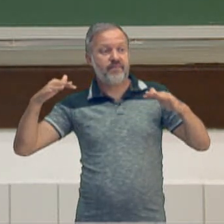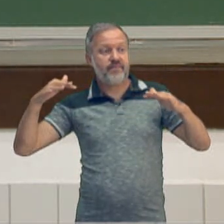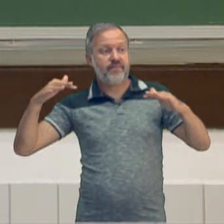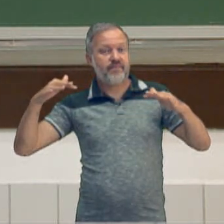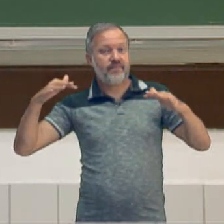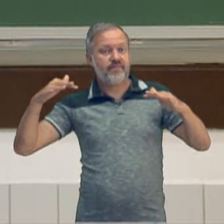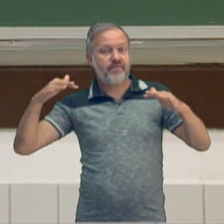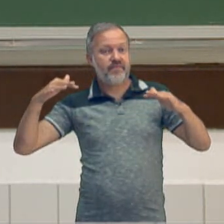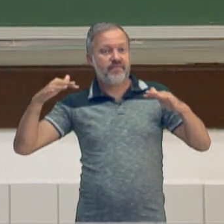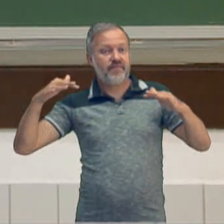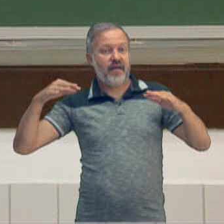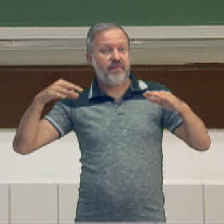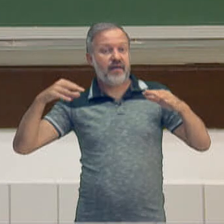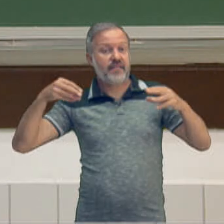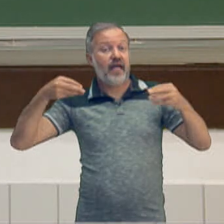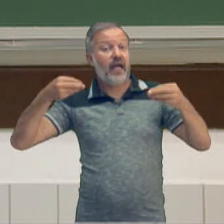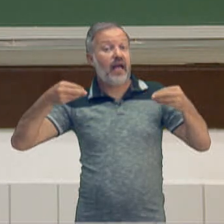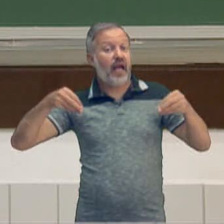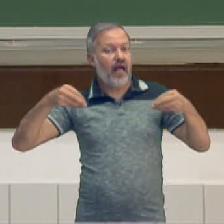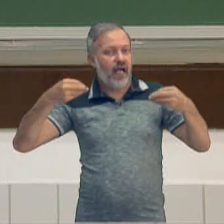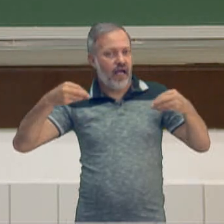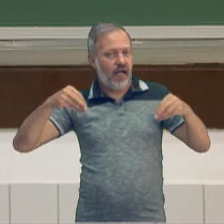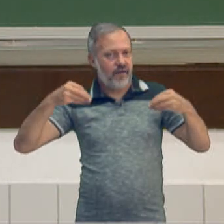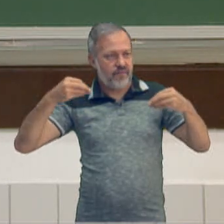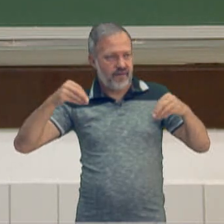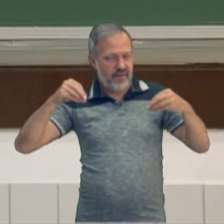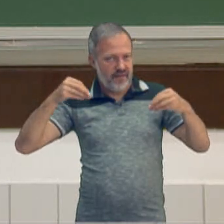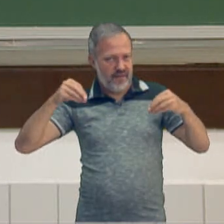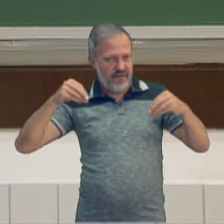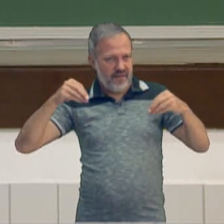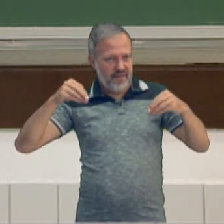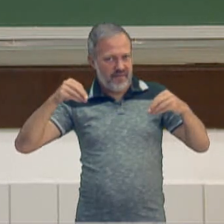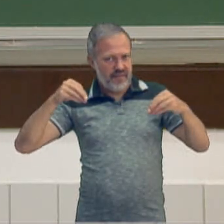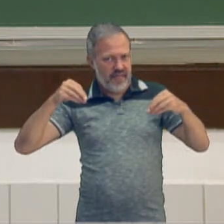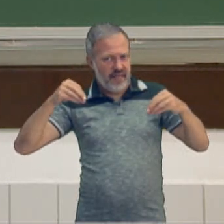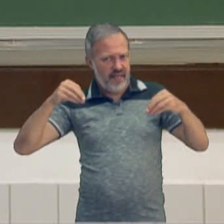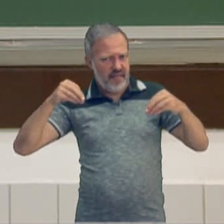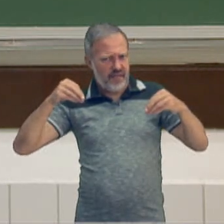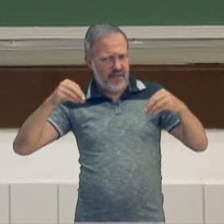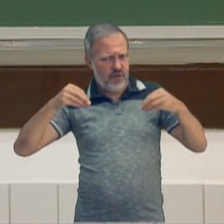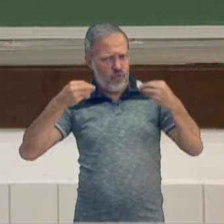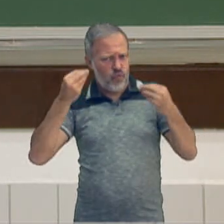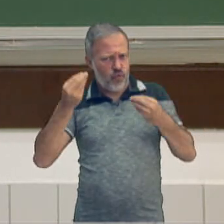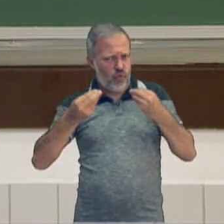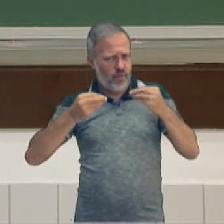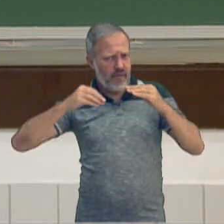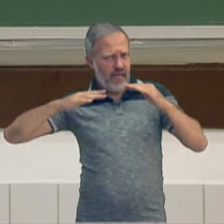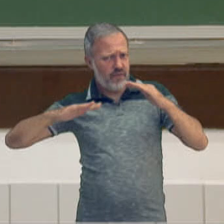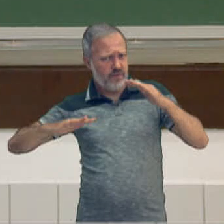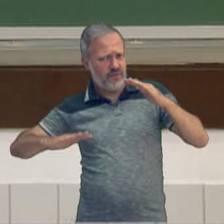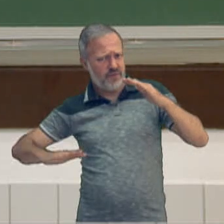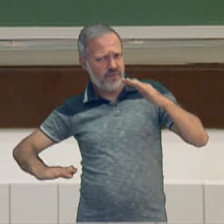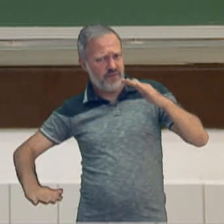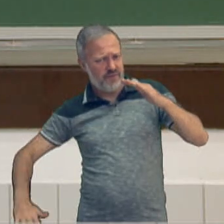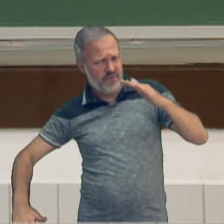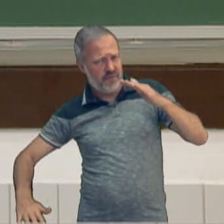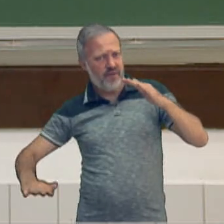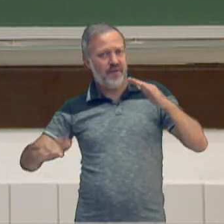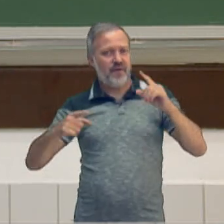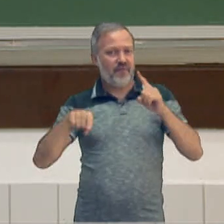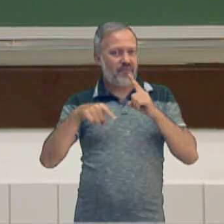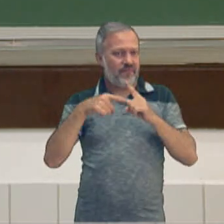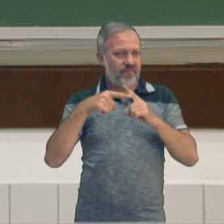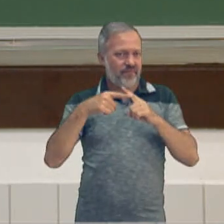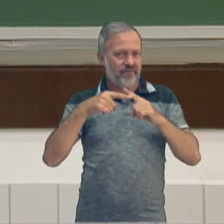mais sólido. A gordura sólida é mais densa, então o animal afunda. Então ele consegue fazer esse controle de flutuabilidade só